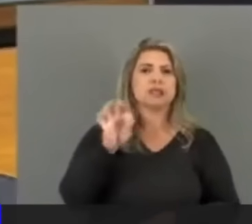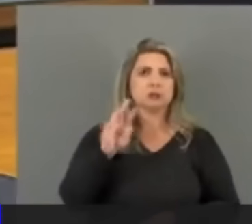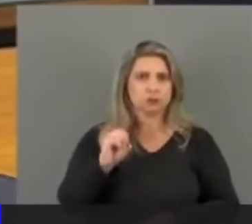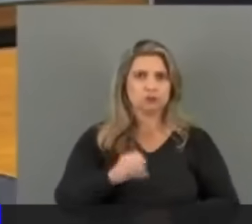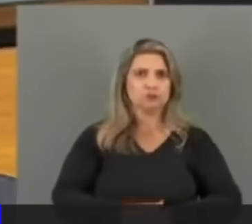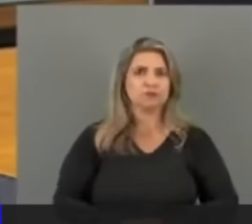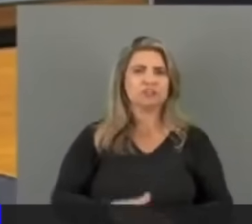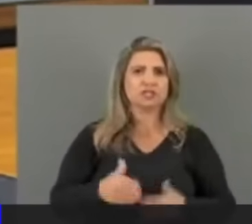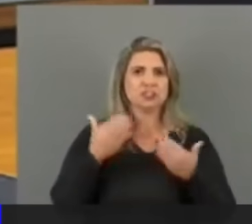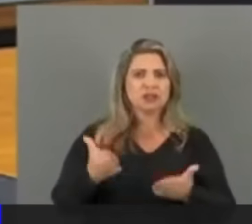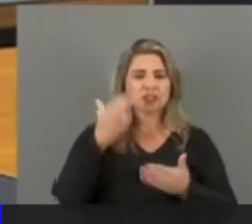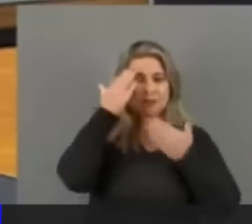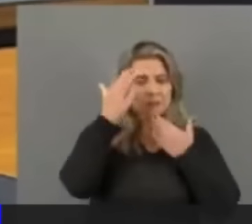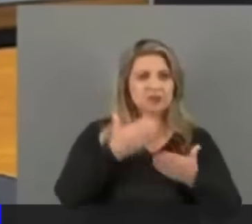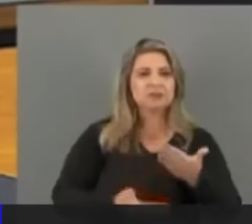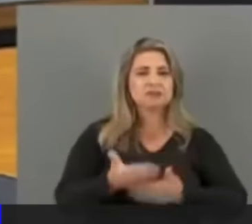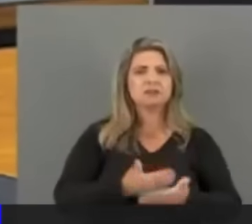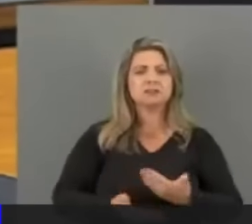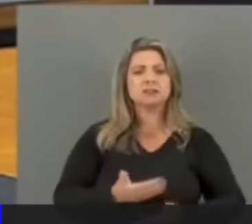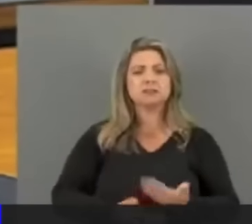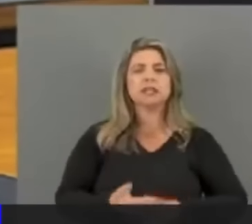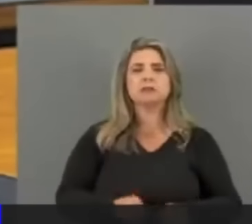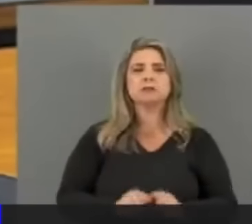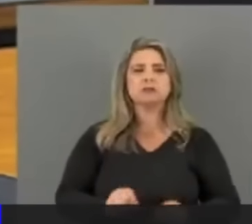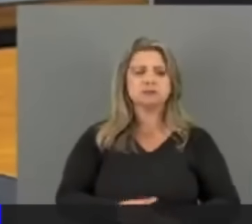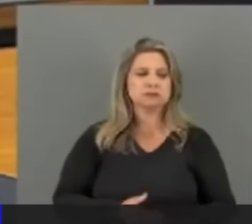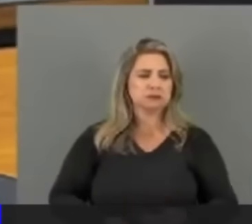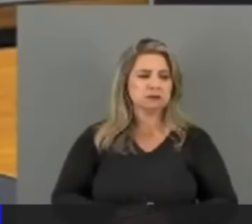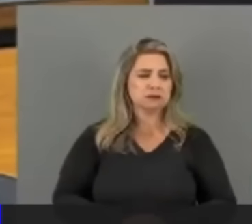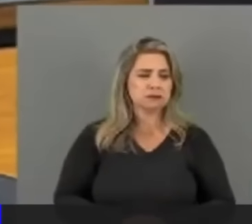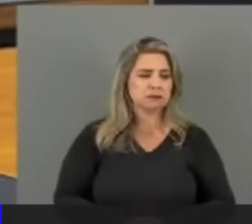parabéns novamente pela sua atitude. Sinto muito orgulhosa em representá-la e vê-la na sua atuação. Obrigada.